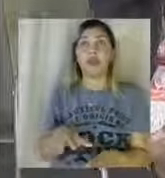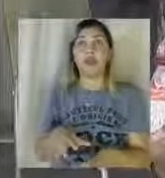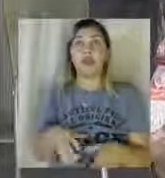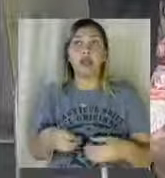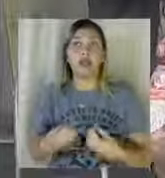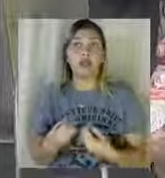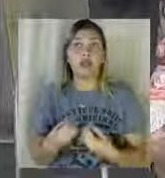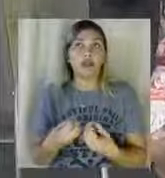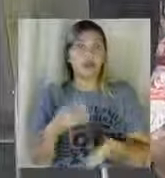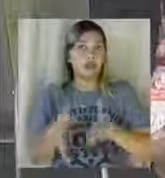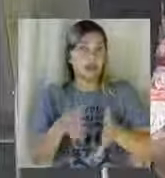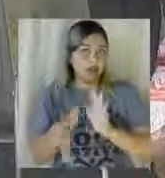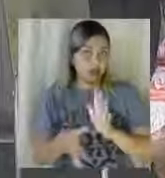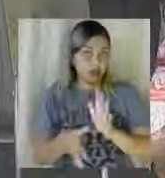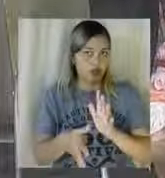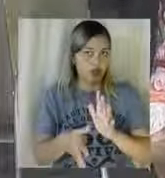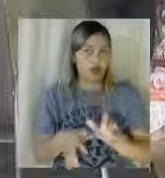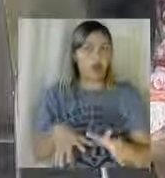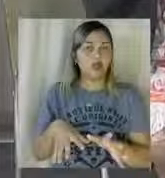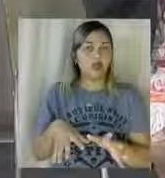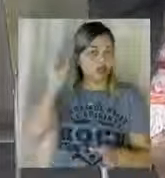ouvinte?